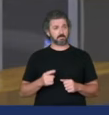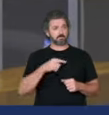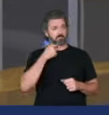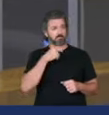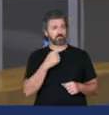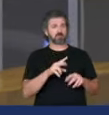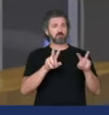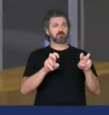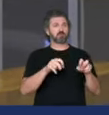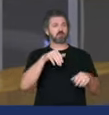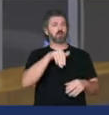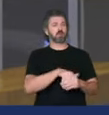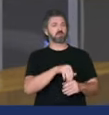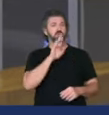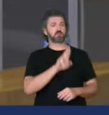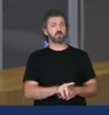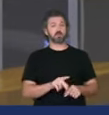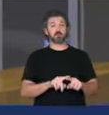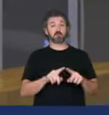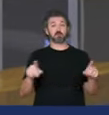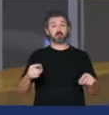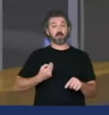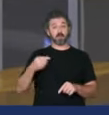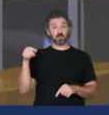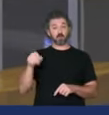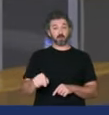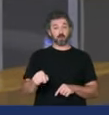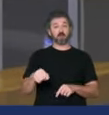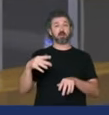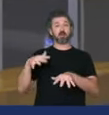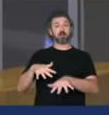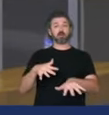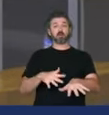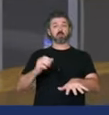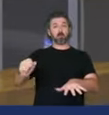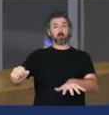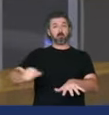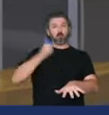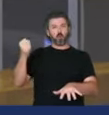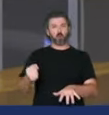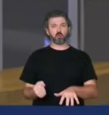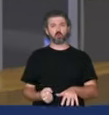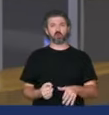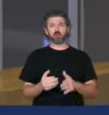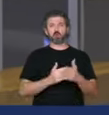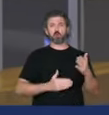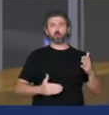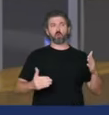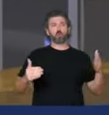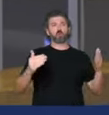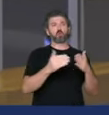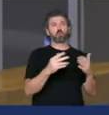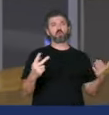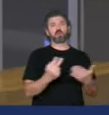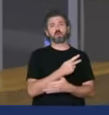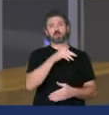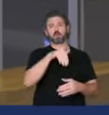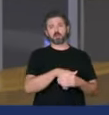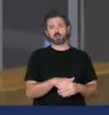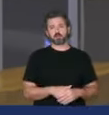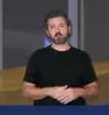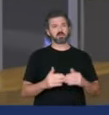resultado das urnas. Mas estão saindo às ruas indignadas com todo o processo eleitoral, como foi